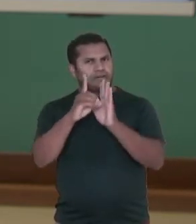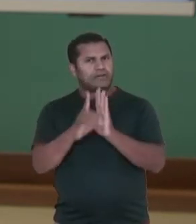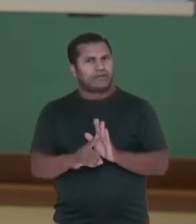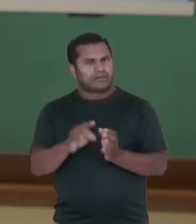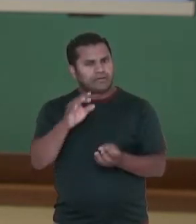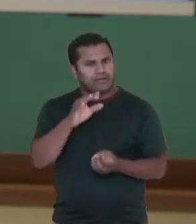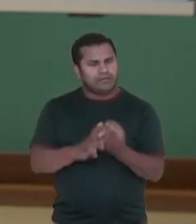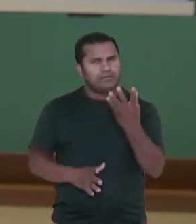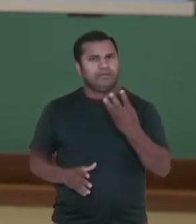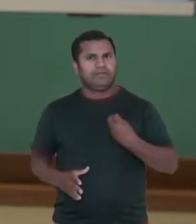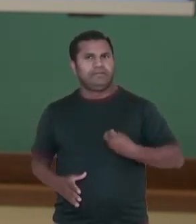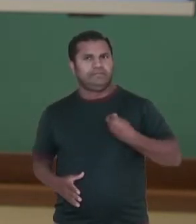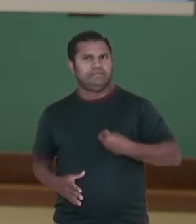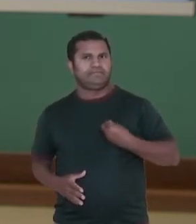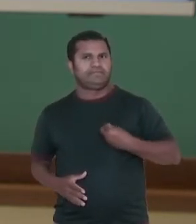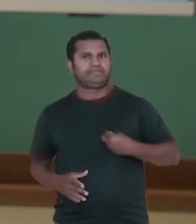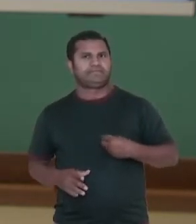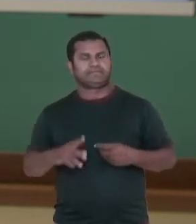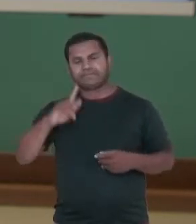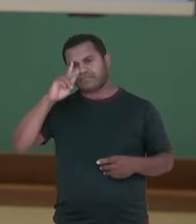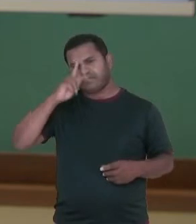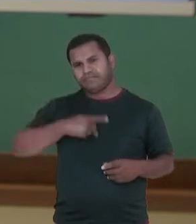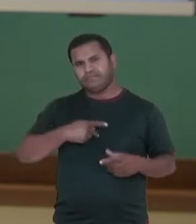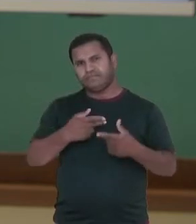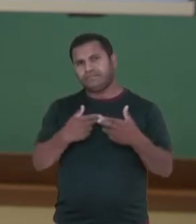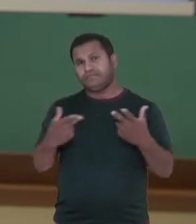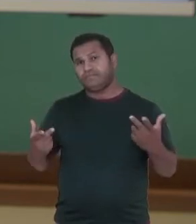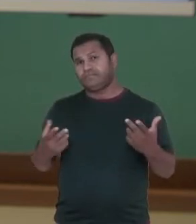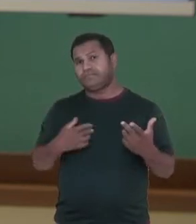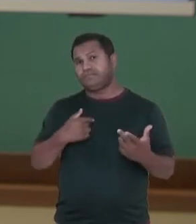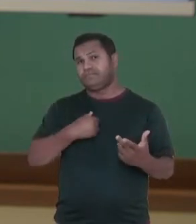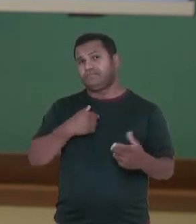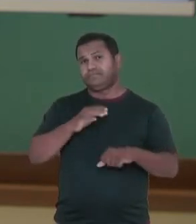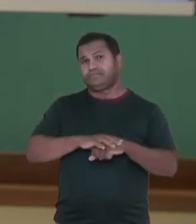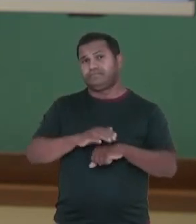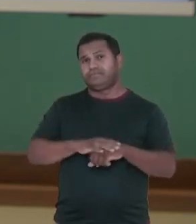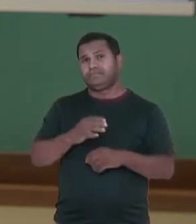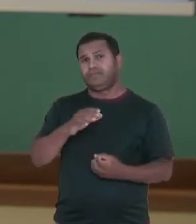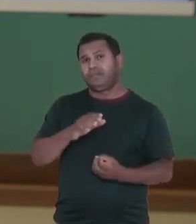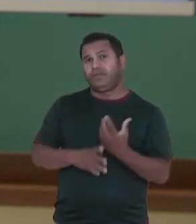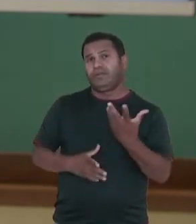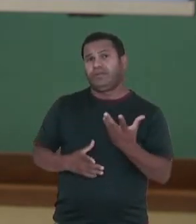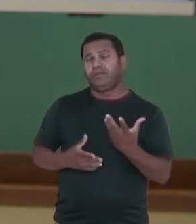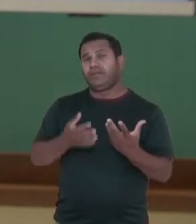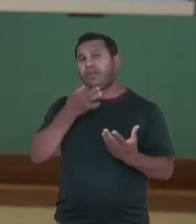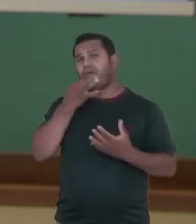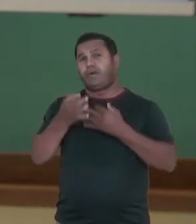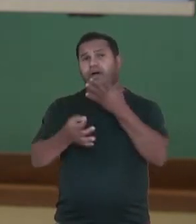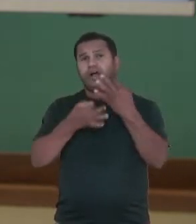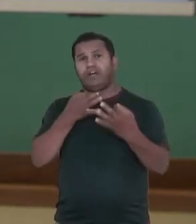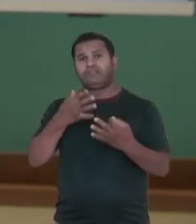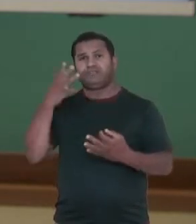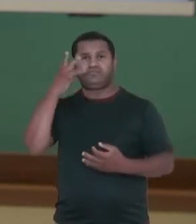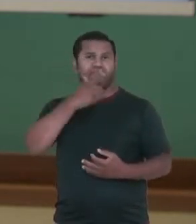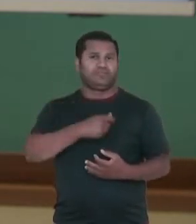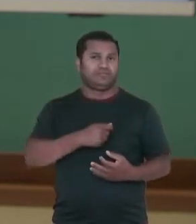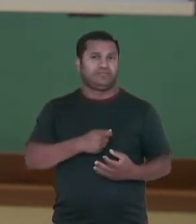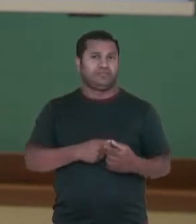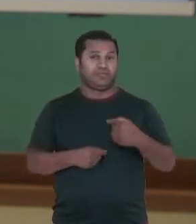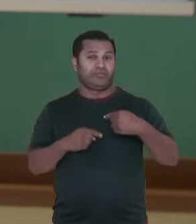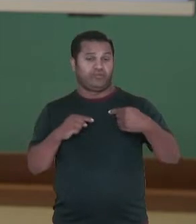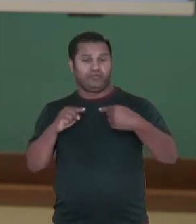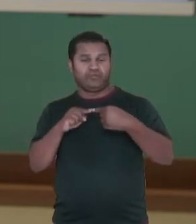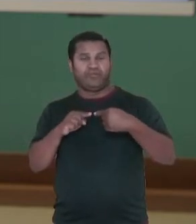ser vivo com as características que são agradáveis a mim? Será que aquilo que eu acho que é bonito, por exemplo, é bonito também